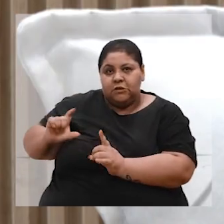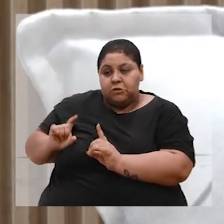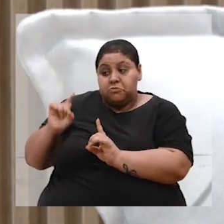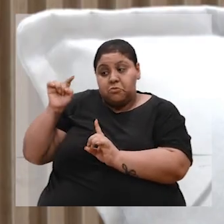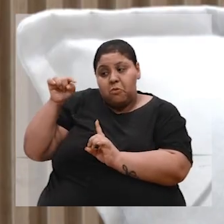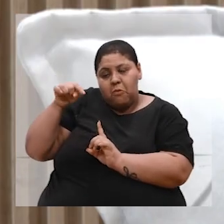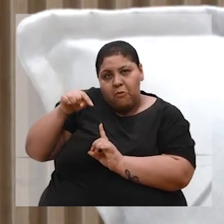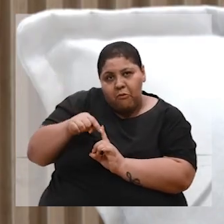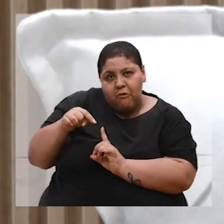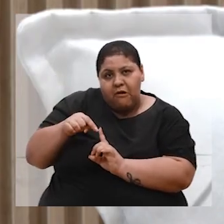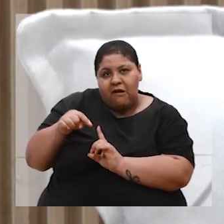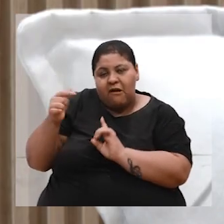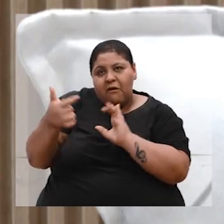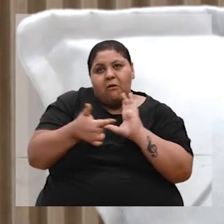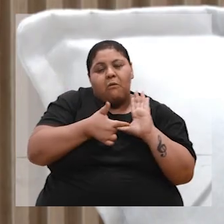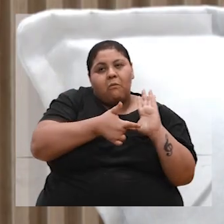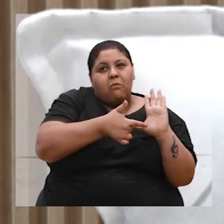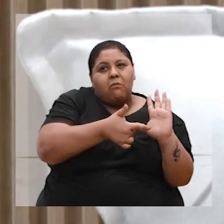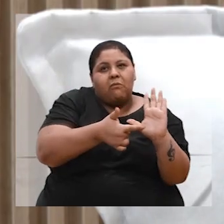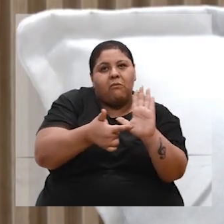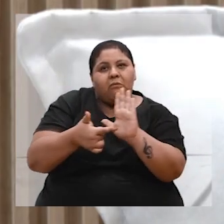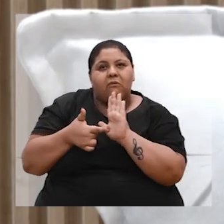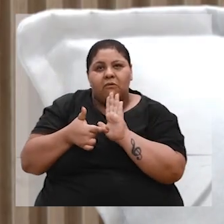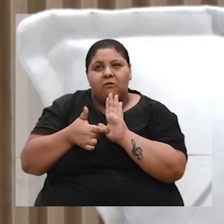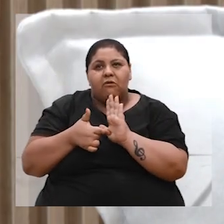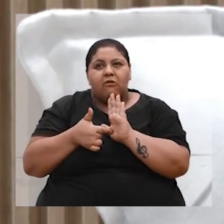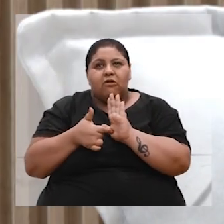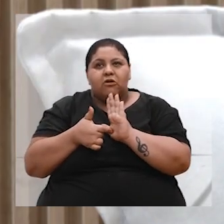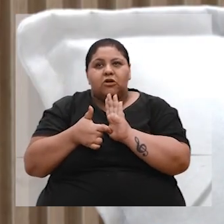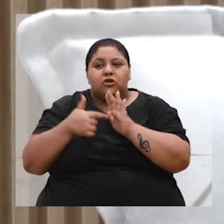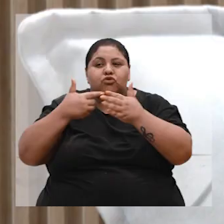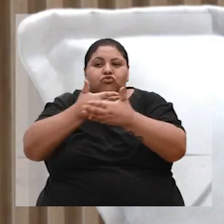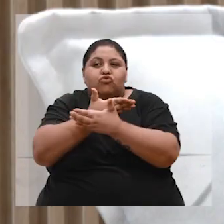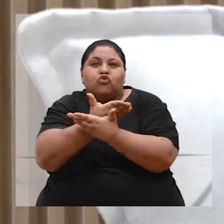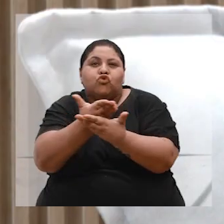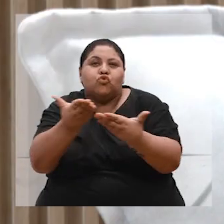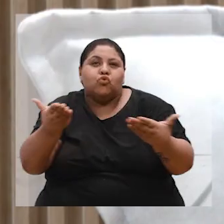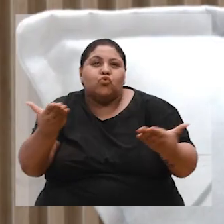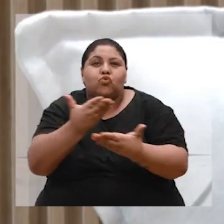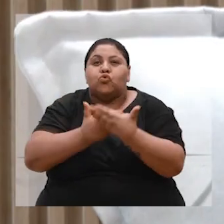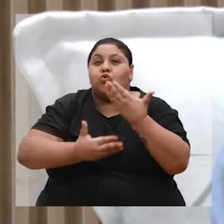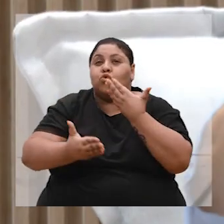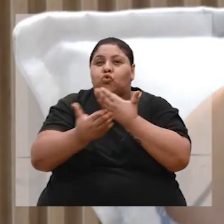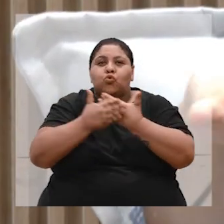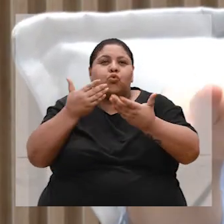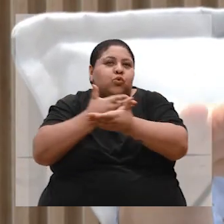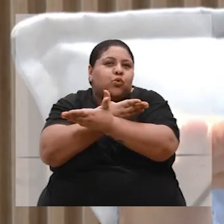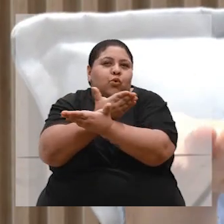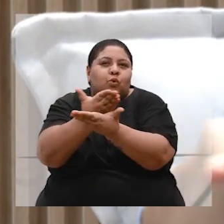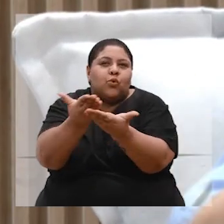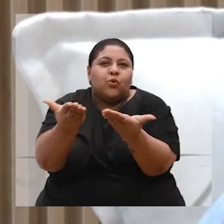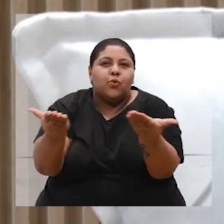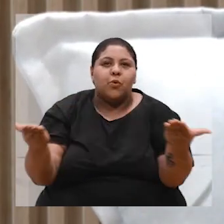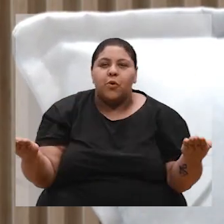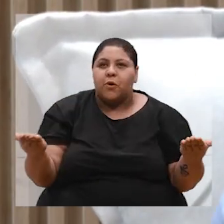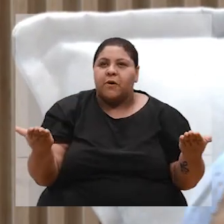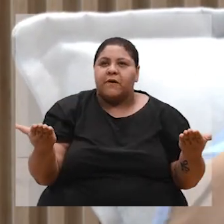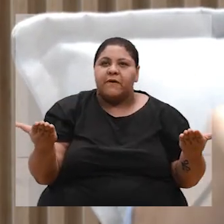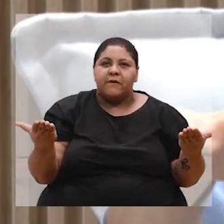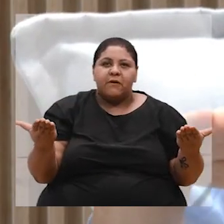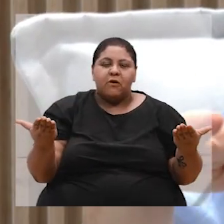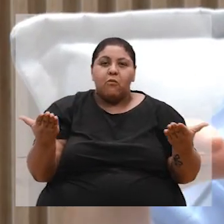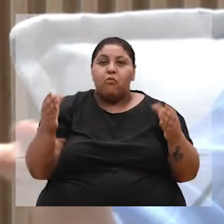tem a finalidade de apresentar o banquete, assim, né? Te